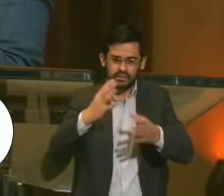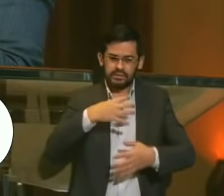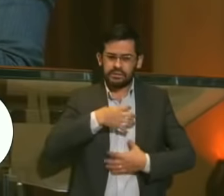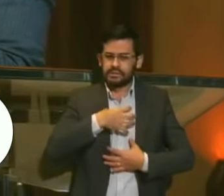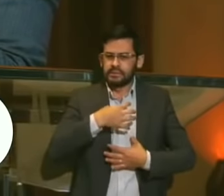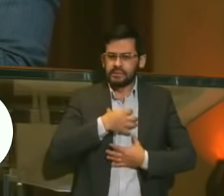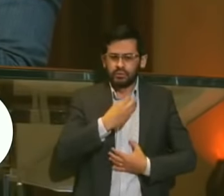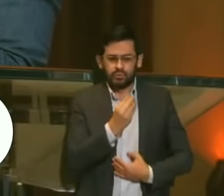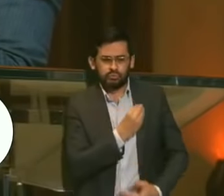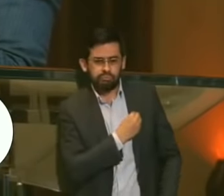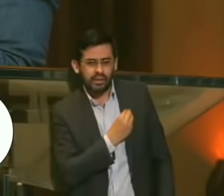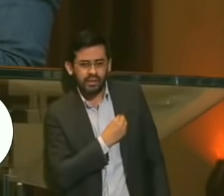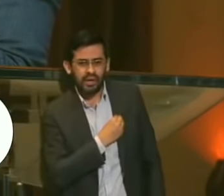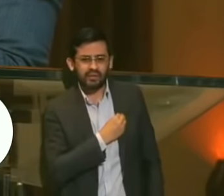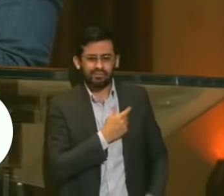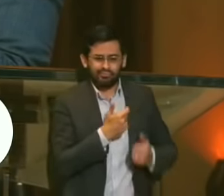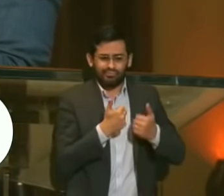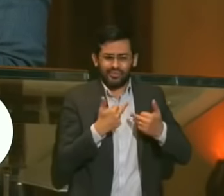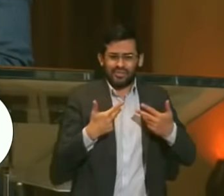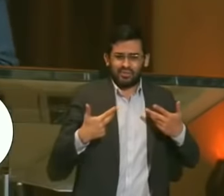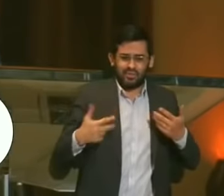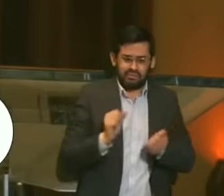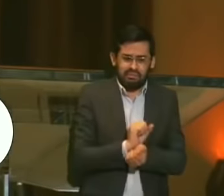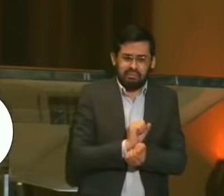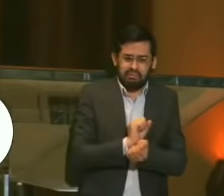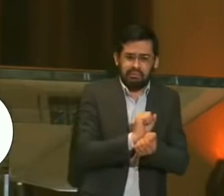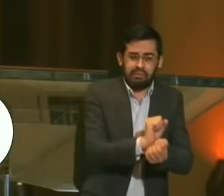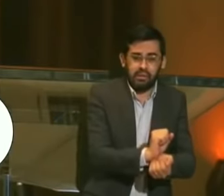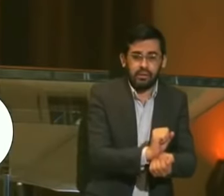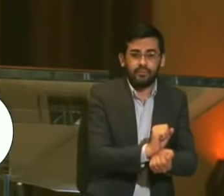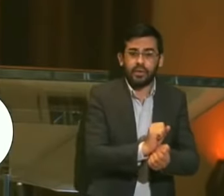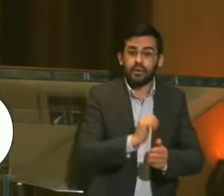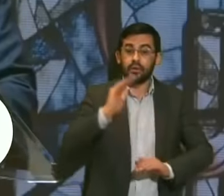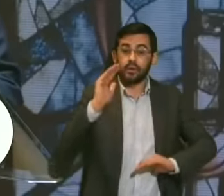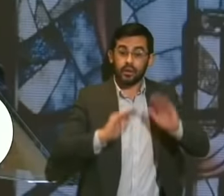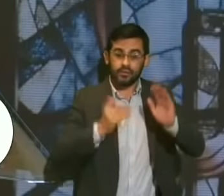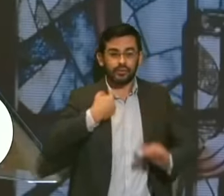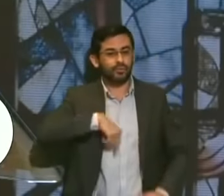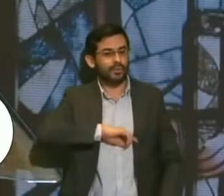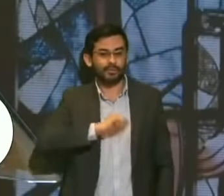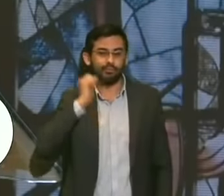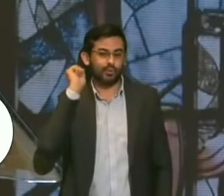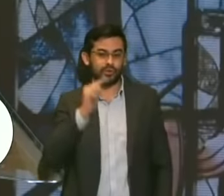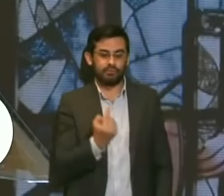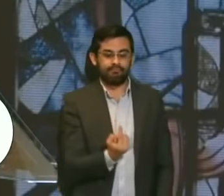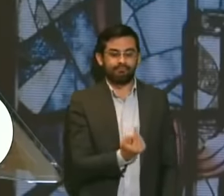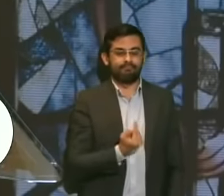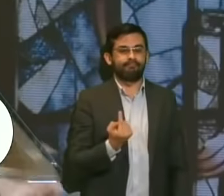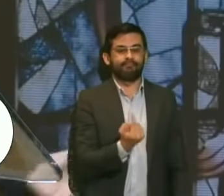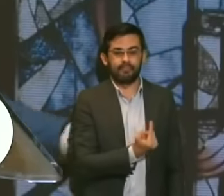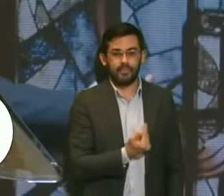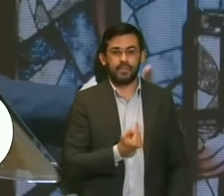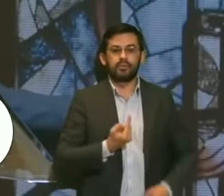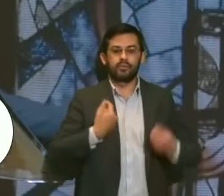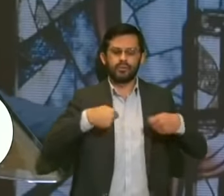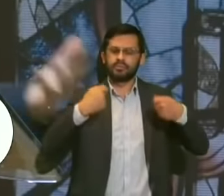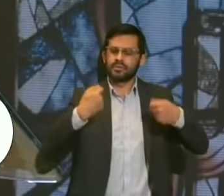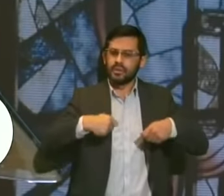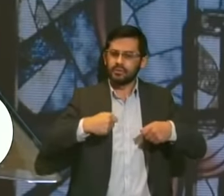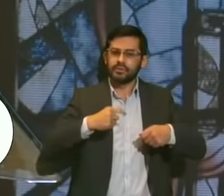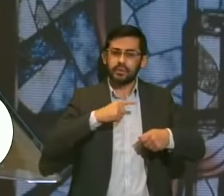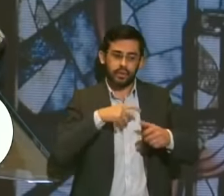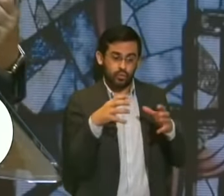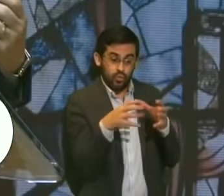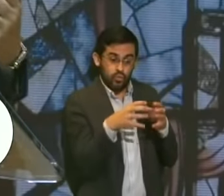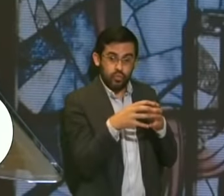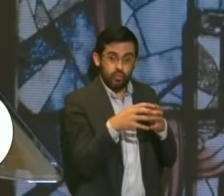sentimentos, dos pecados, das coisas que nos aprisionam. E às vezes a gente não vai conseguir isso sozinho. A gente tem que sentir o povo